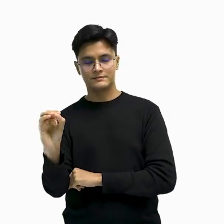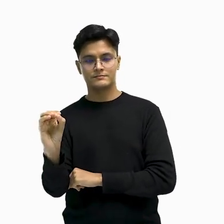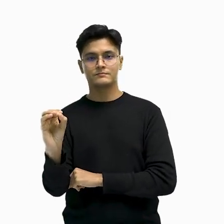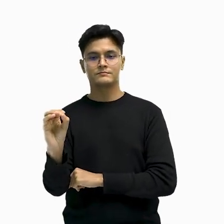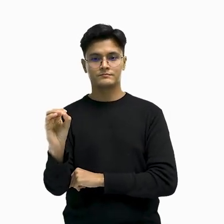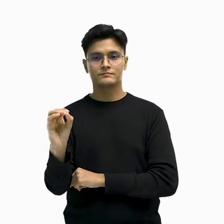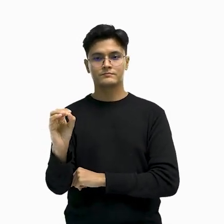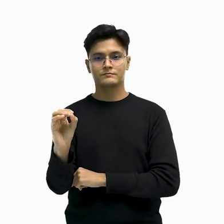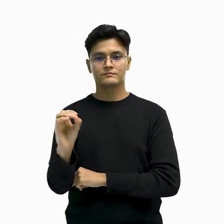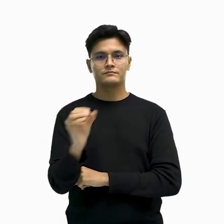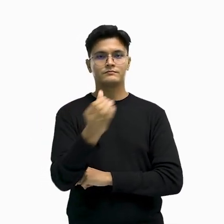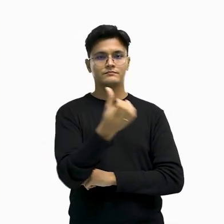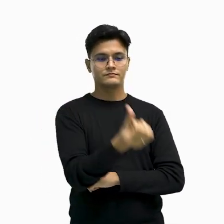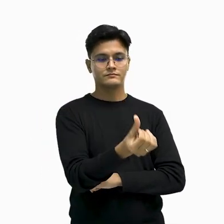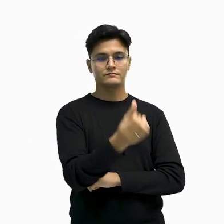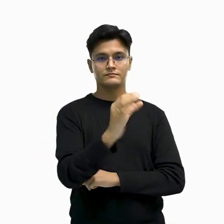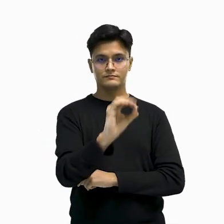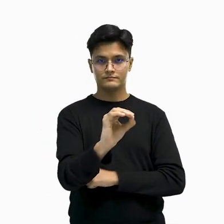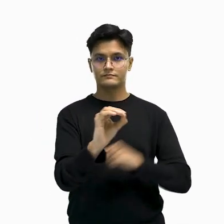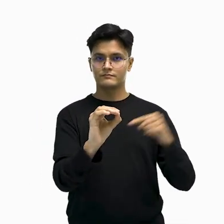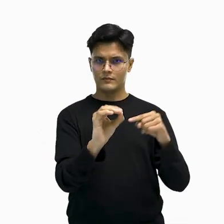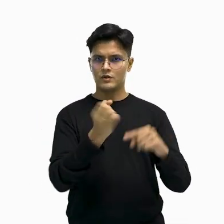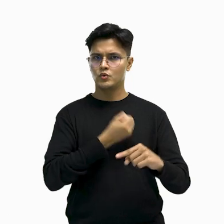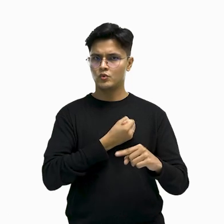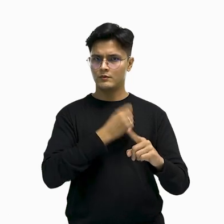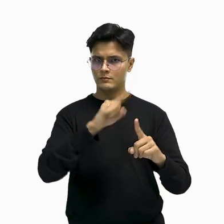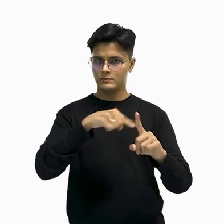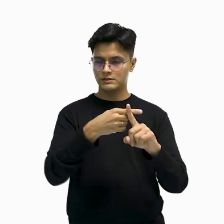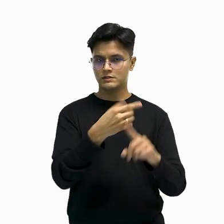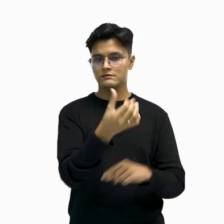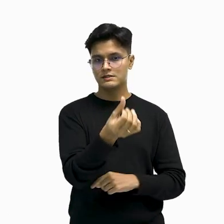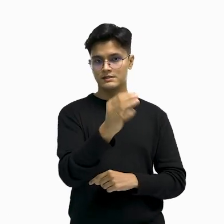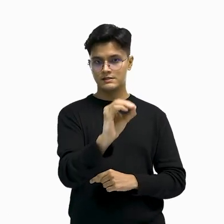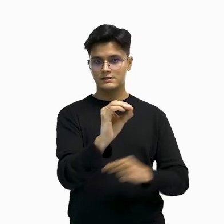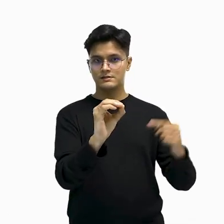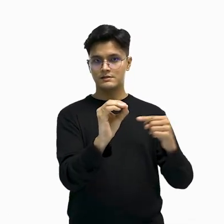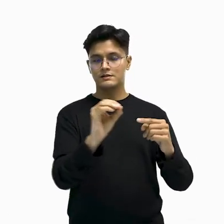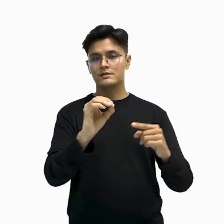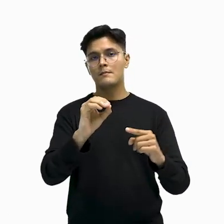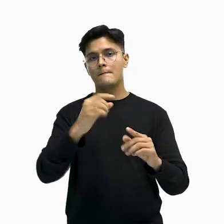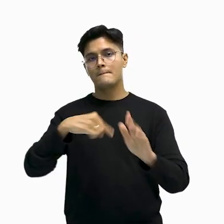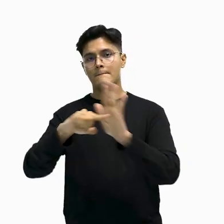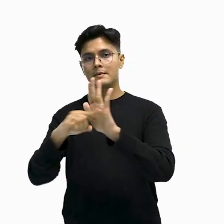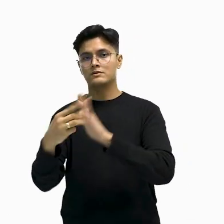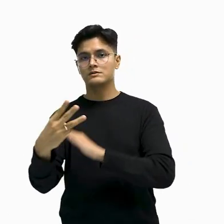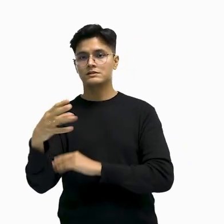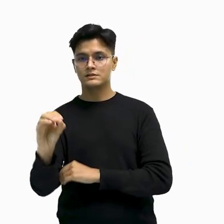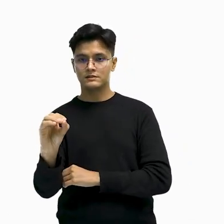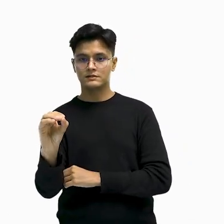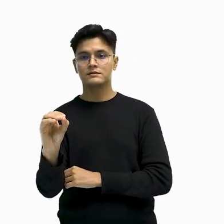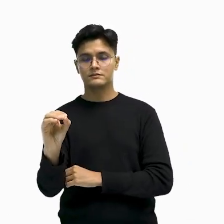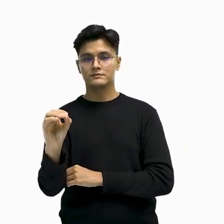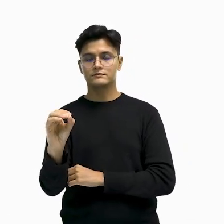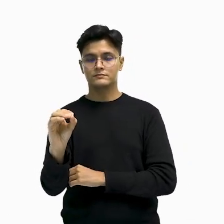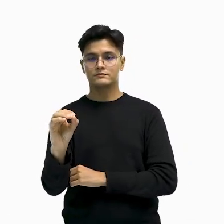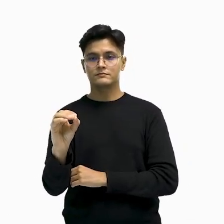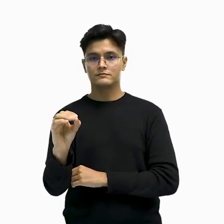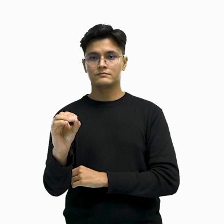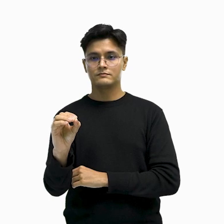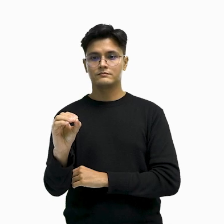ó. 60 positivo, né? Menos 30. Sinais diferentes, eu subtraio